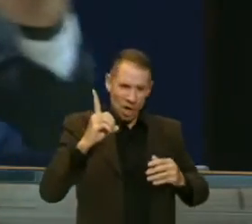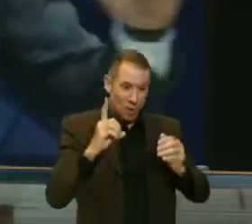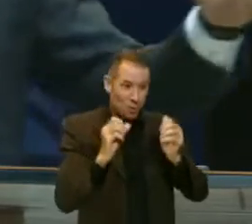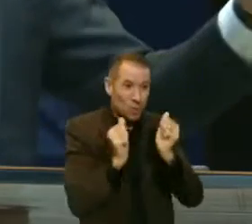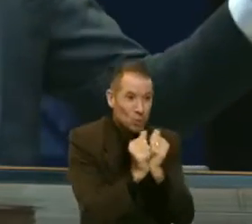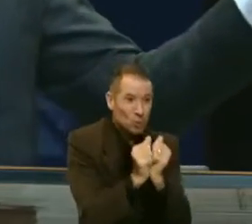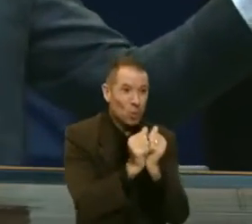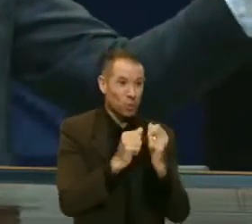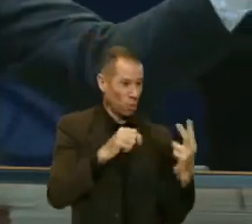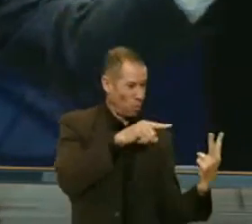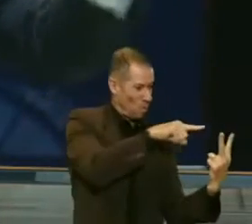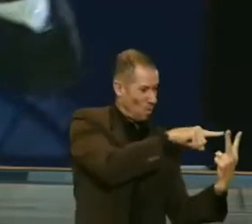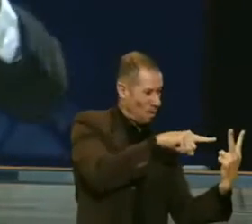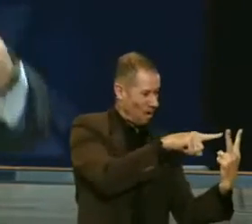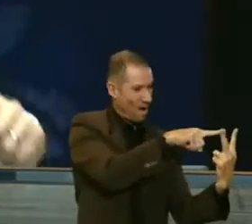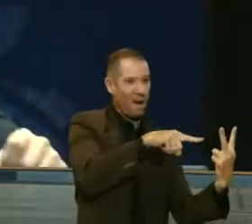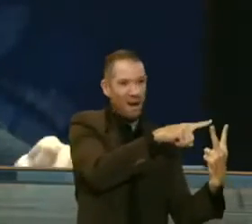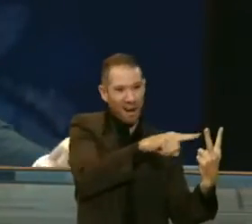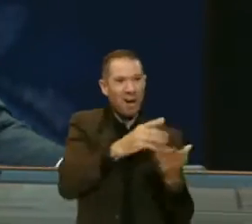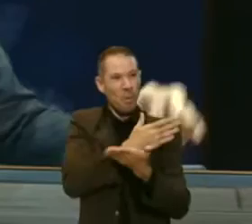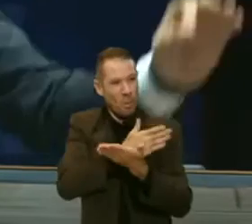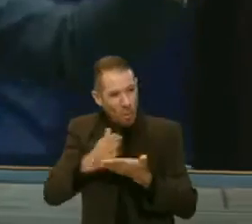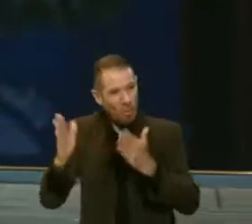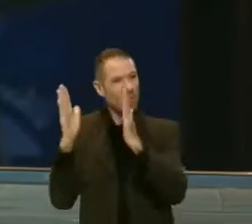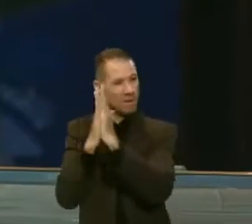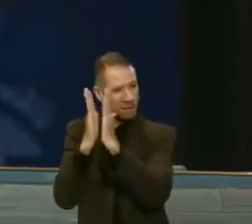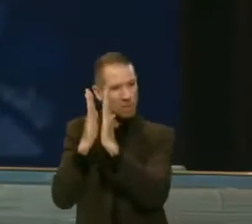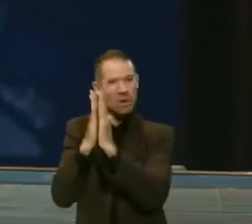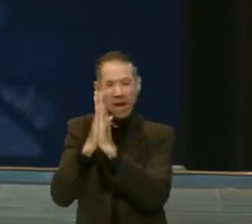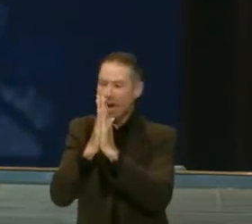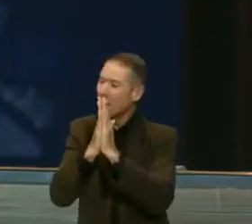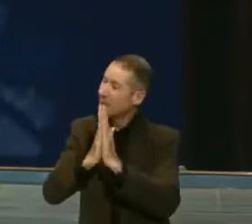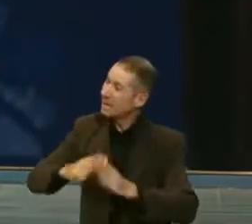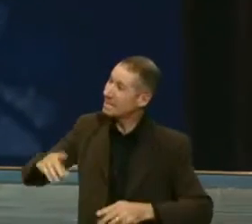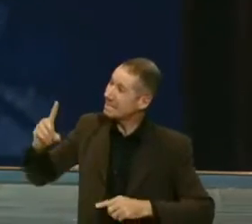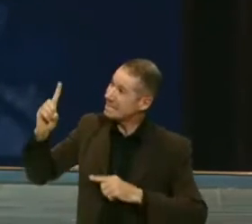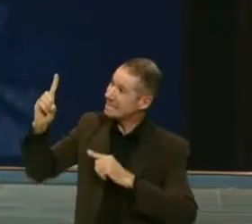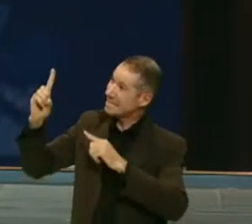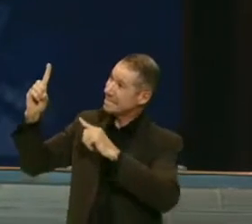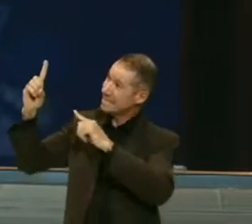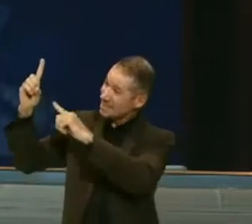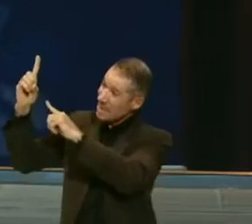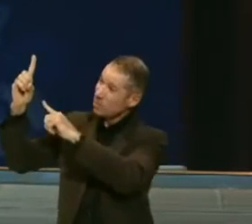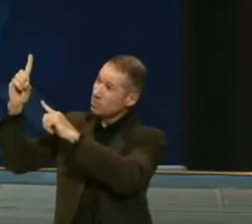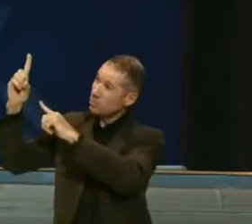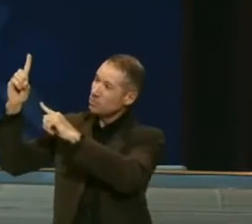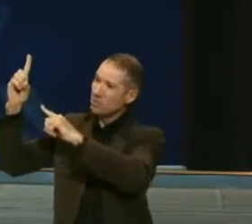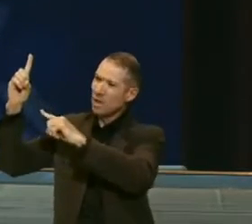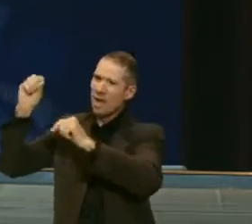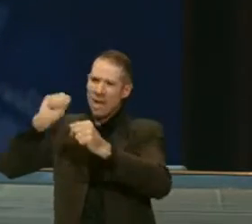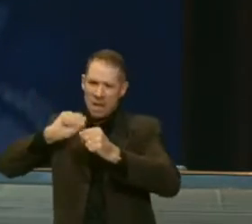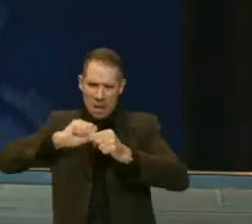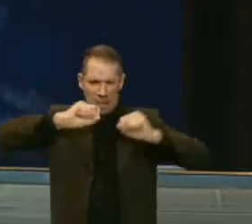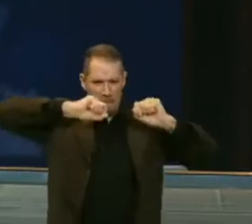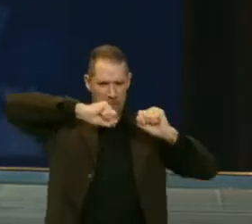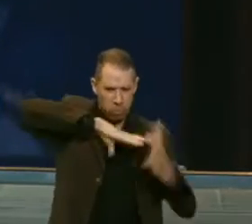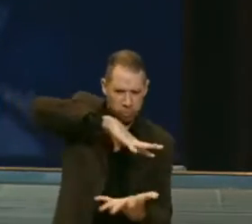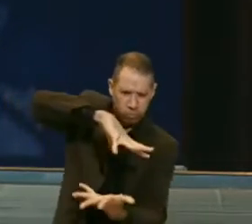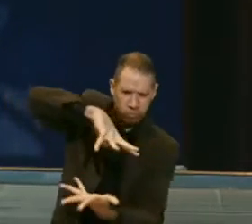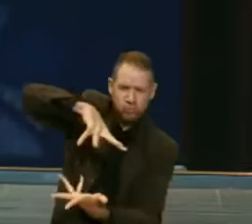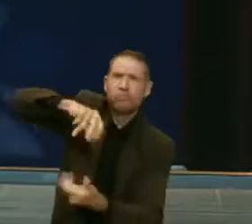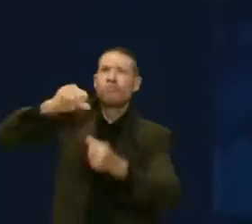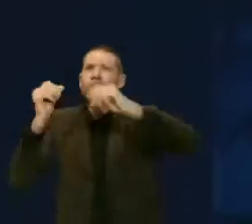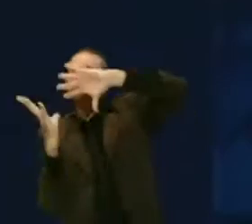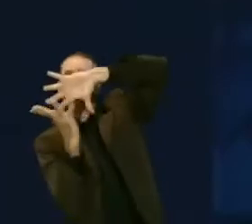Eles começam a orar, e o Deus que criou os céus e a terra,